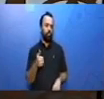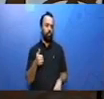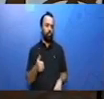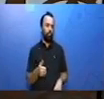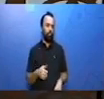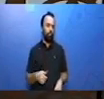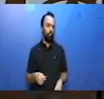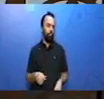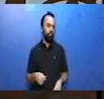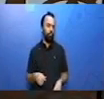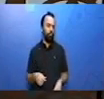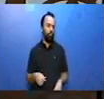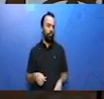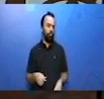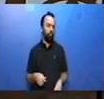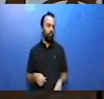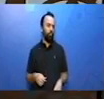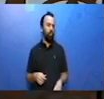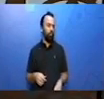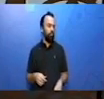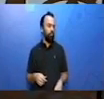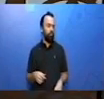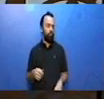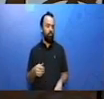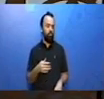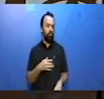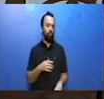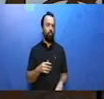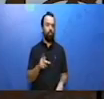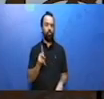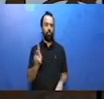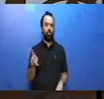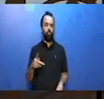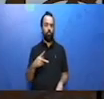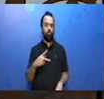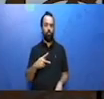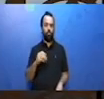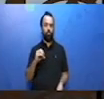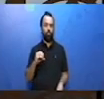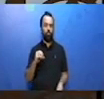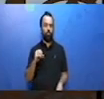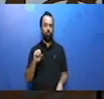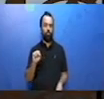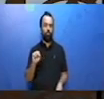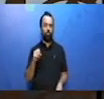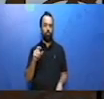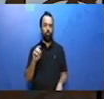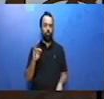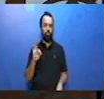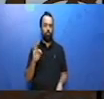Isso. Posto de saúde, local em que a população recebe atendimento médico.